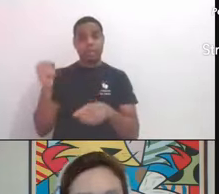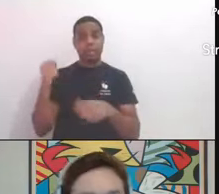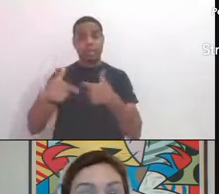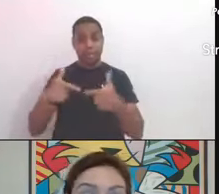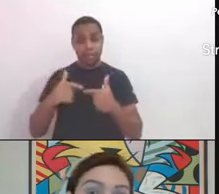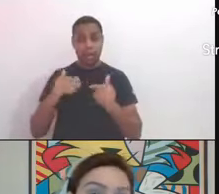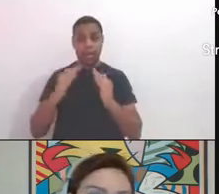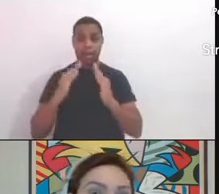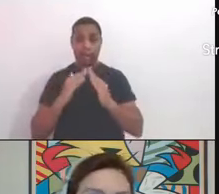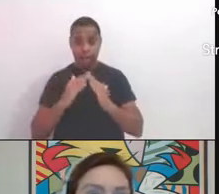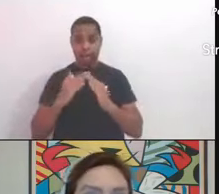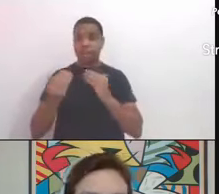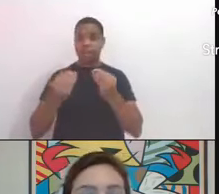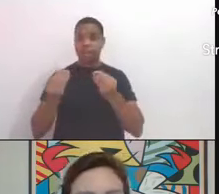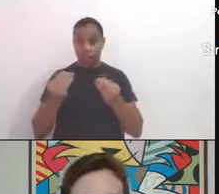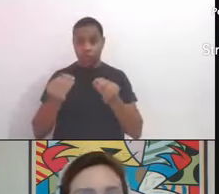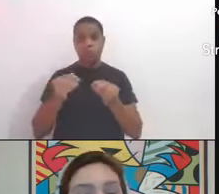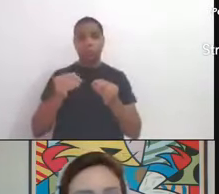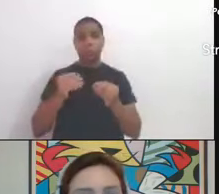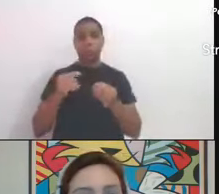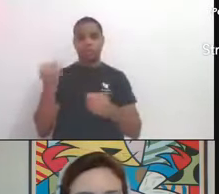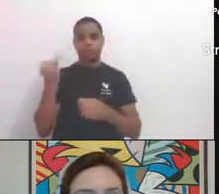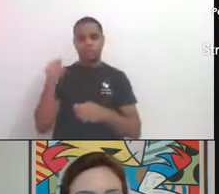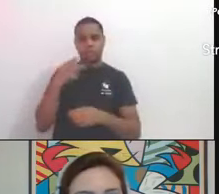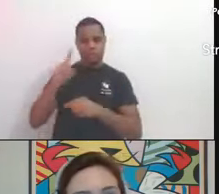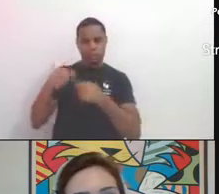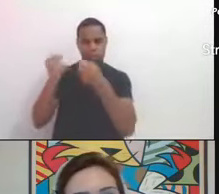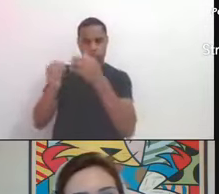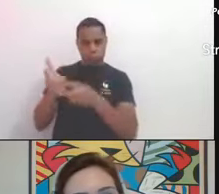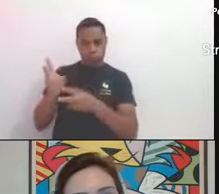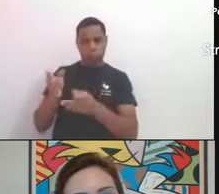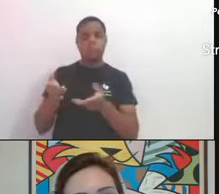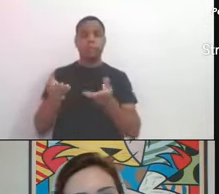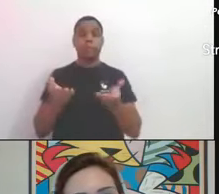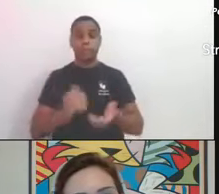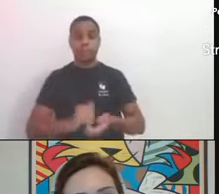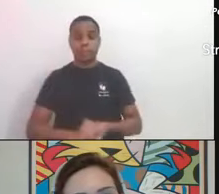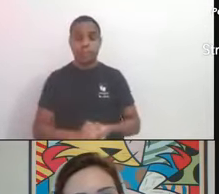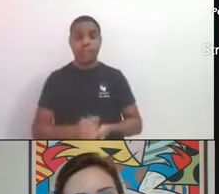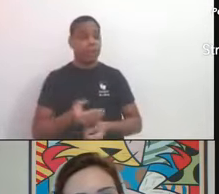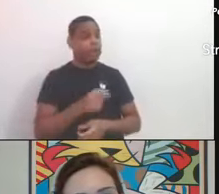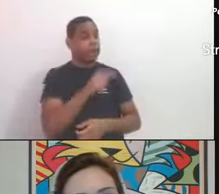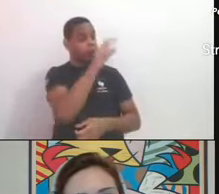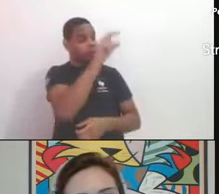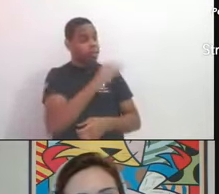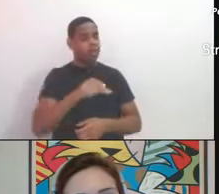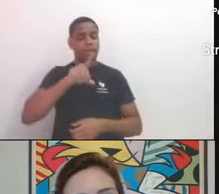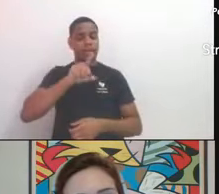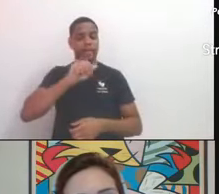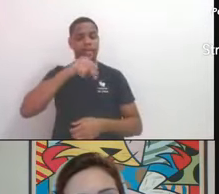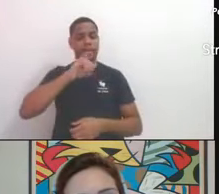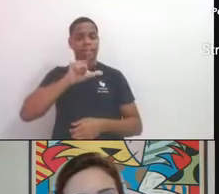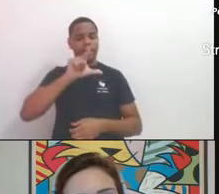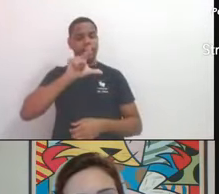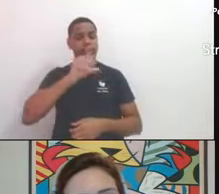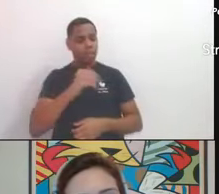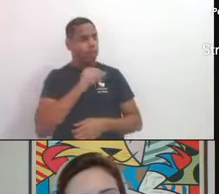que você estava mencionando, isso é muito importante. Professor, quem é o professor Danilo? Conta para a